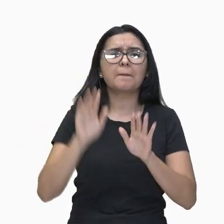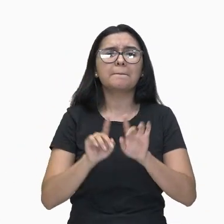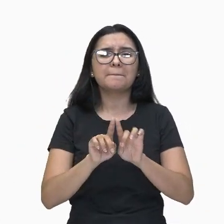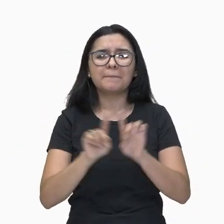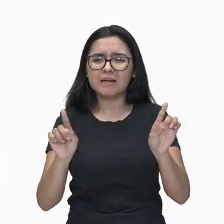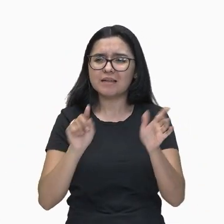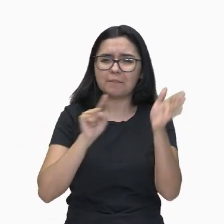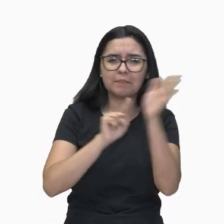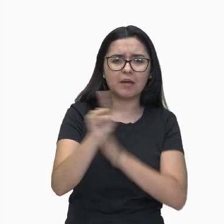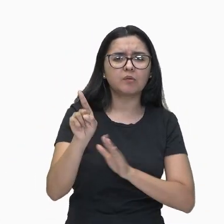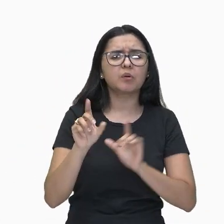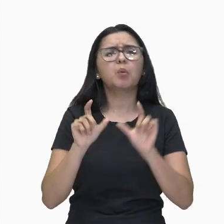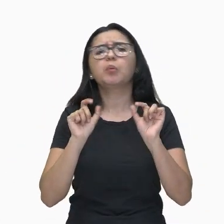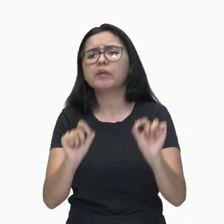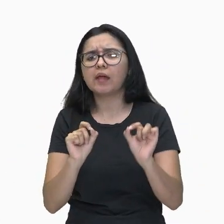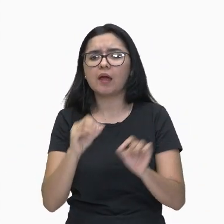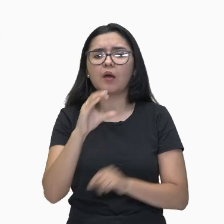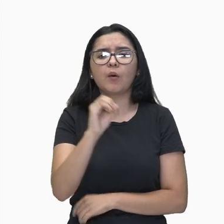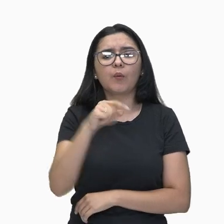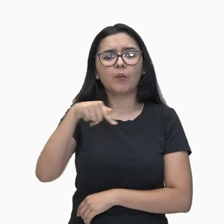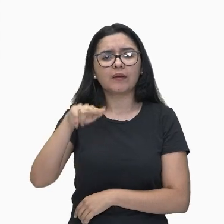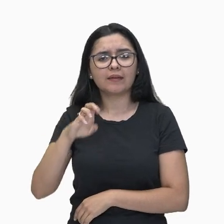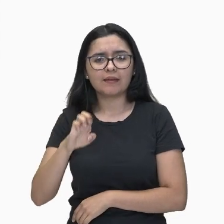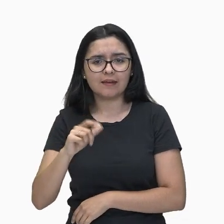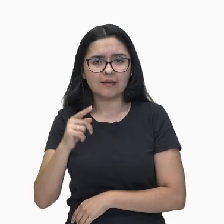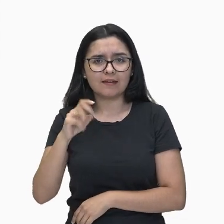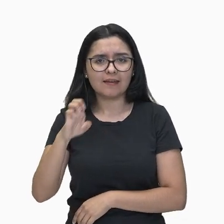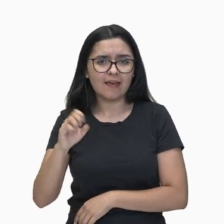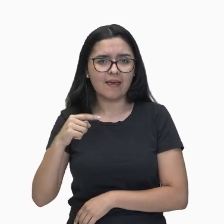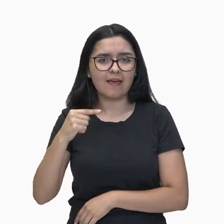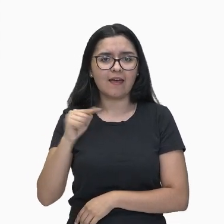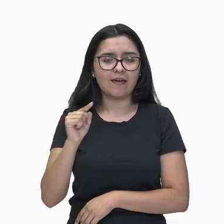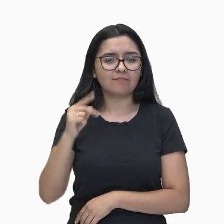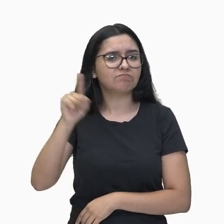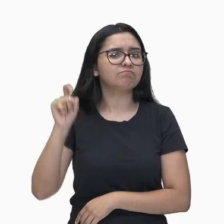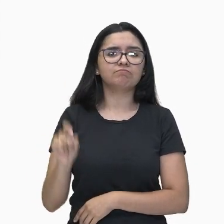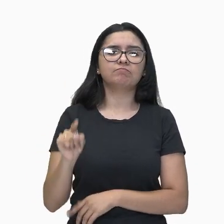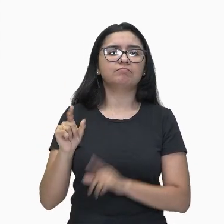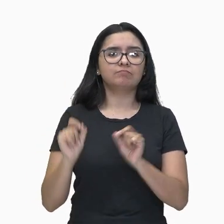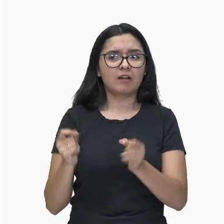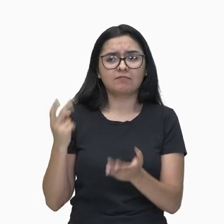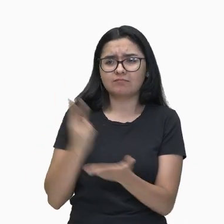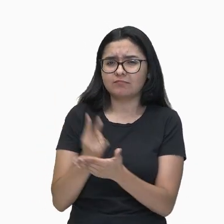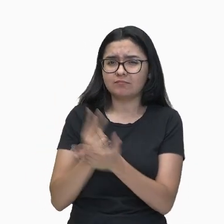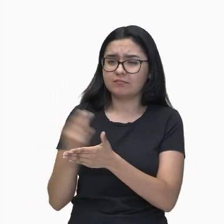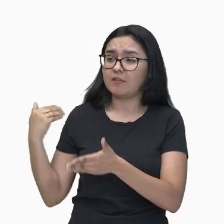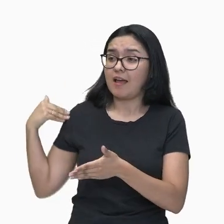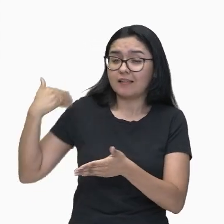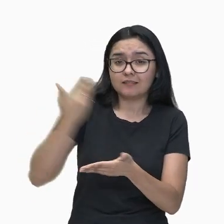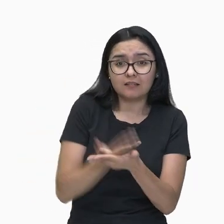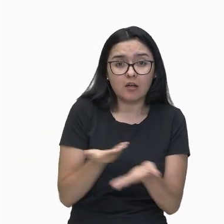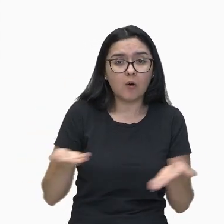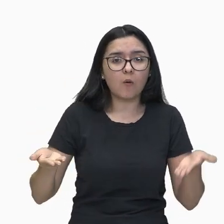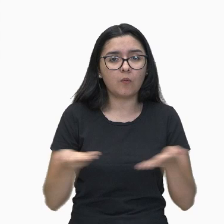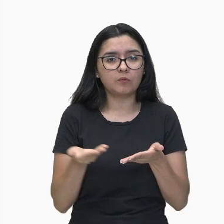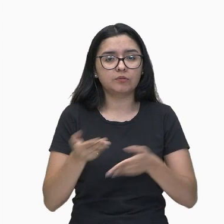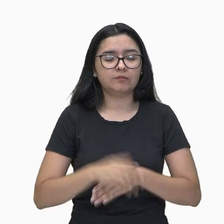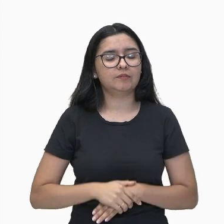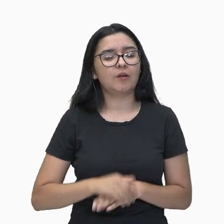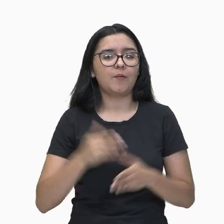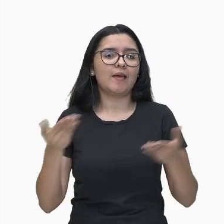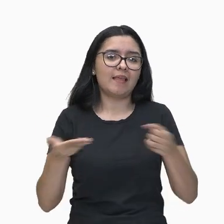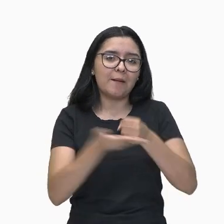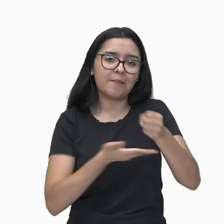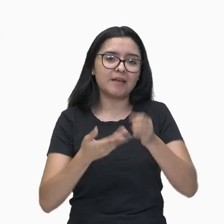é, permaneceu e permanece até hoje. Por isso que eu falei que ela é a questão fundamental da metafísica. Então,